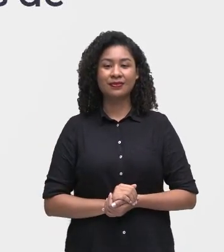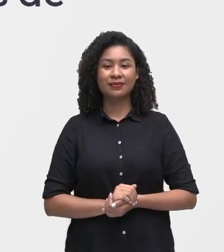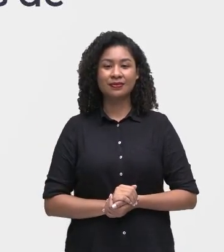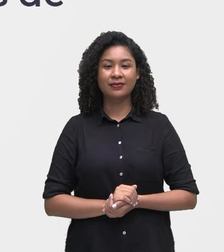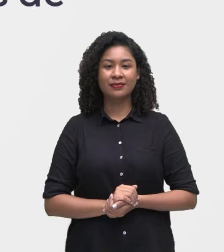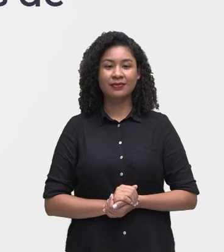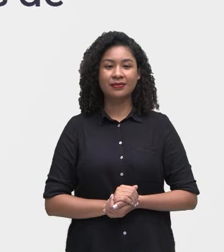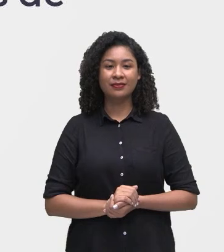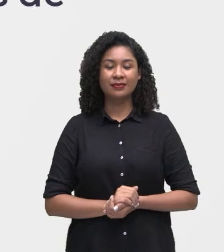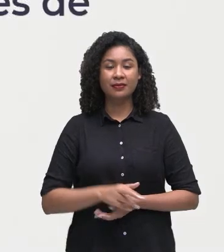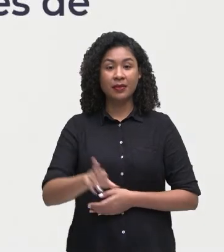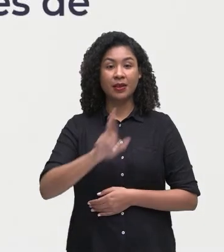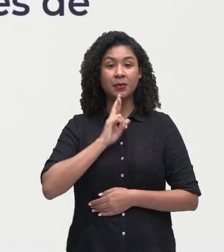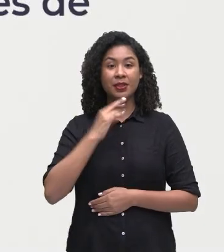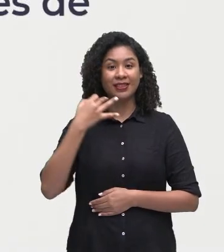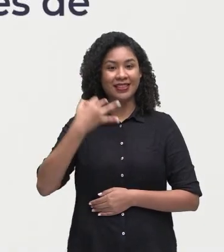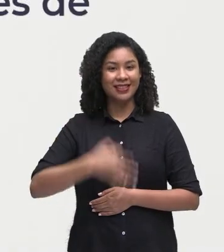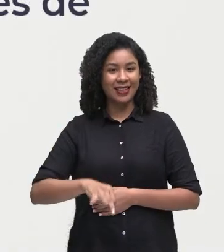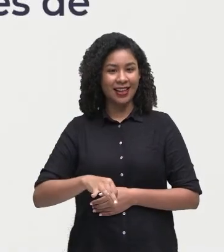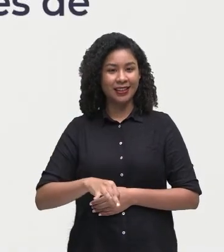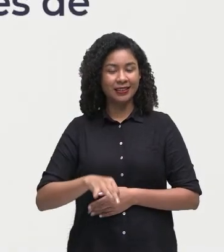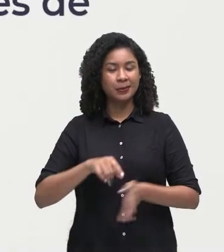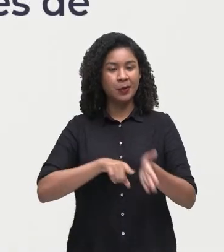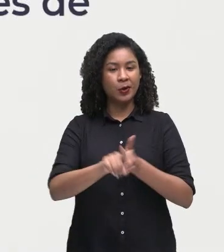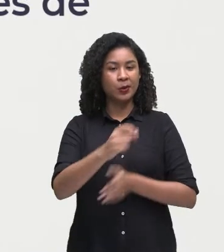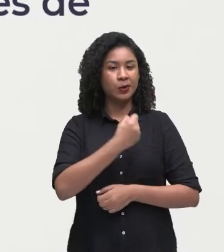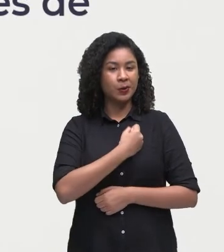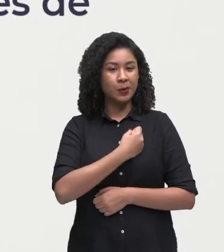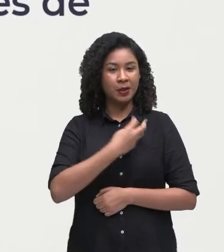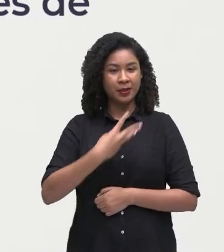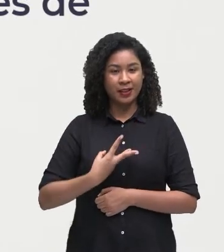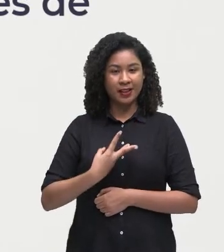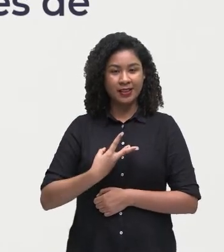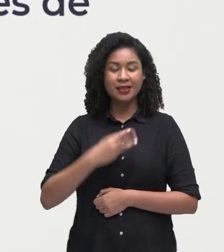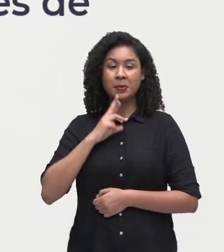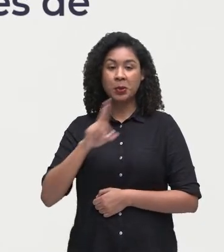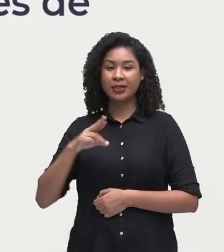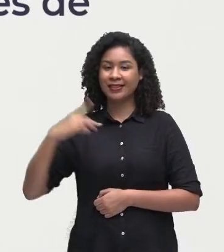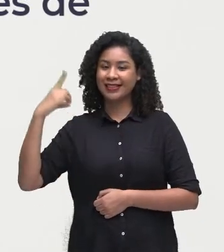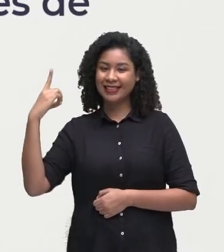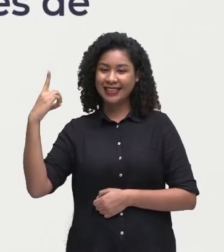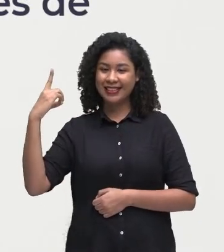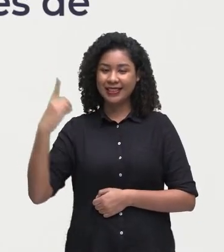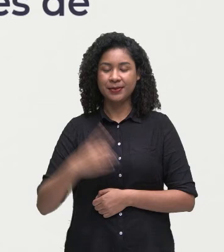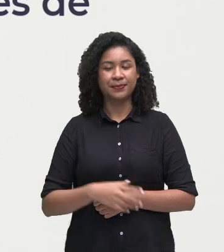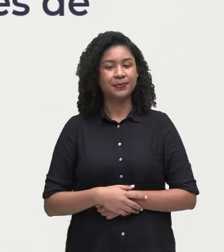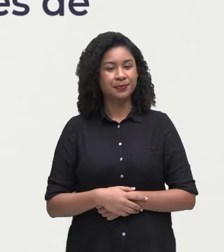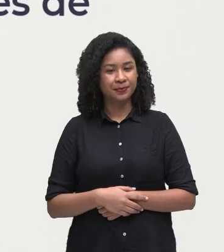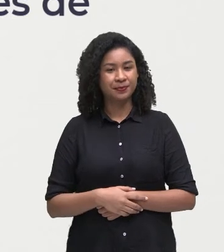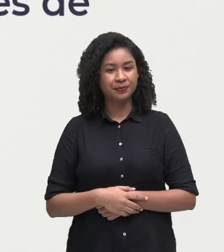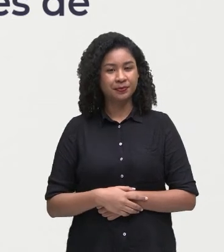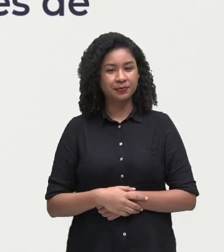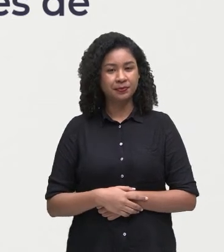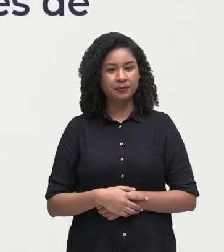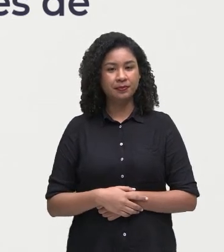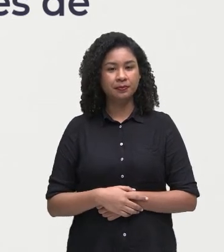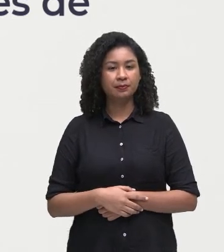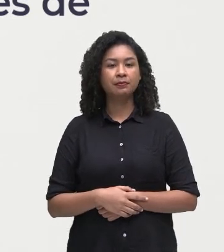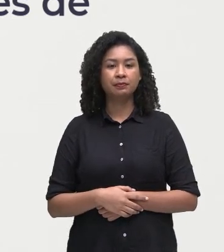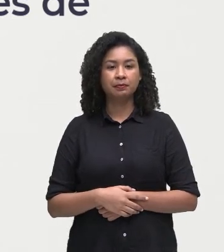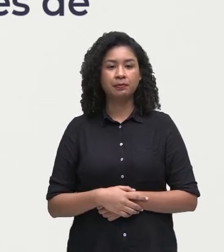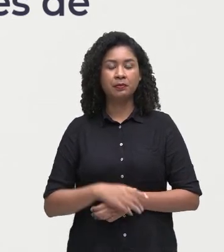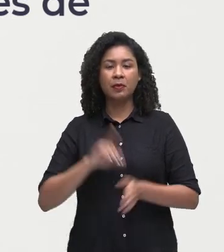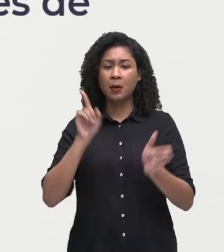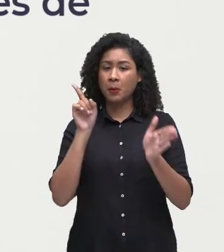Resposta correta da terceira questão de história é letra D. O comentário nos fala o seguinte: a questão foi referência